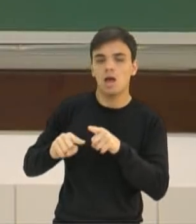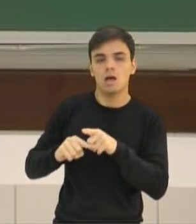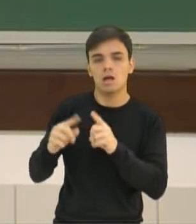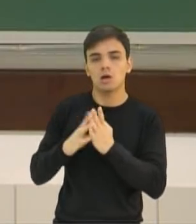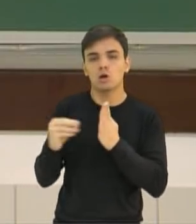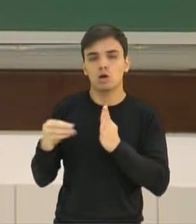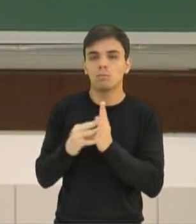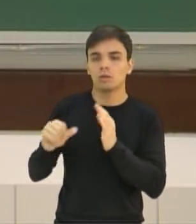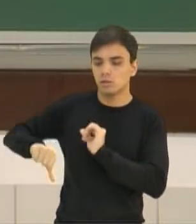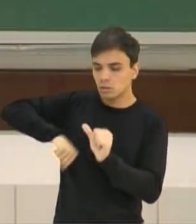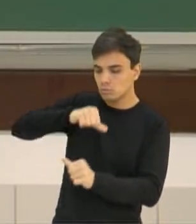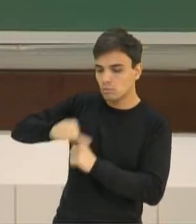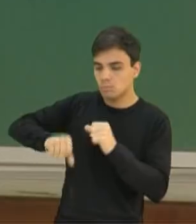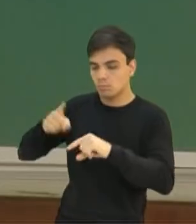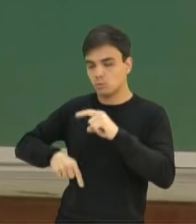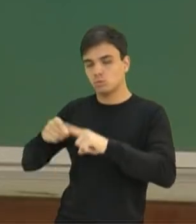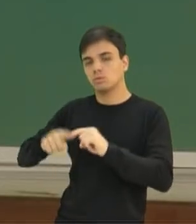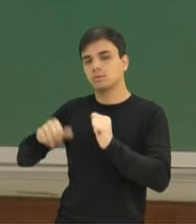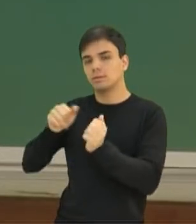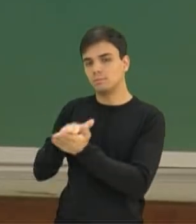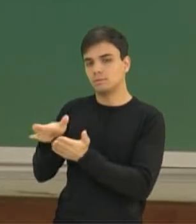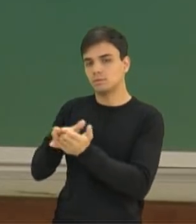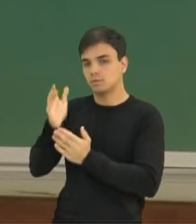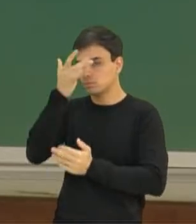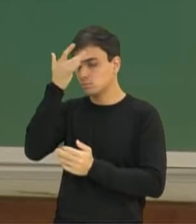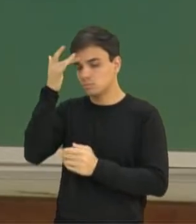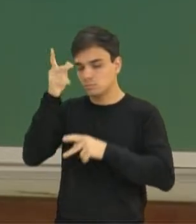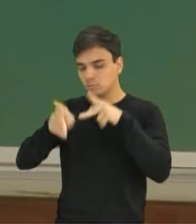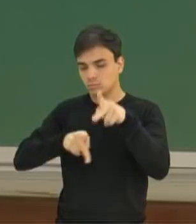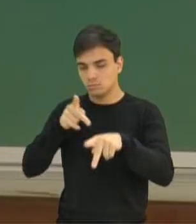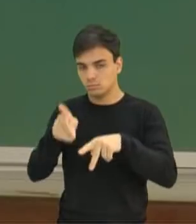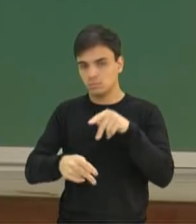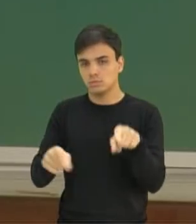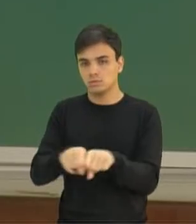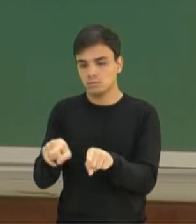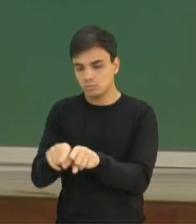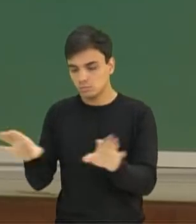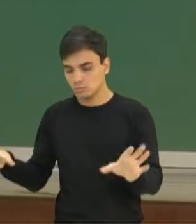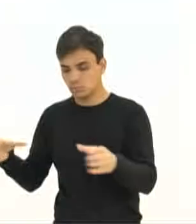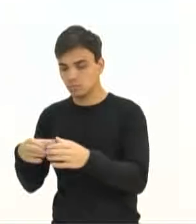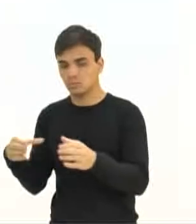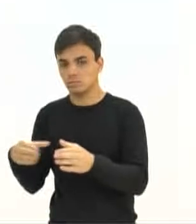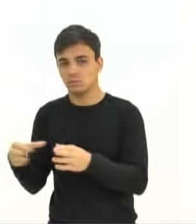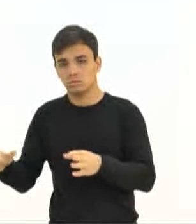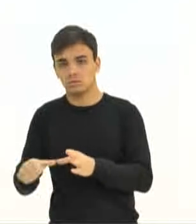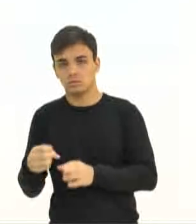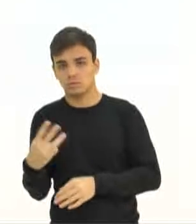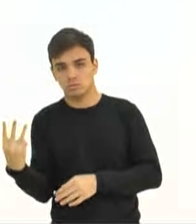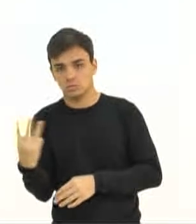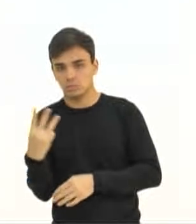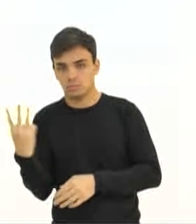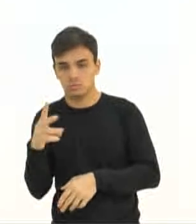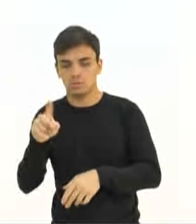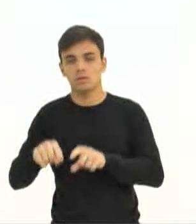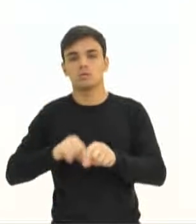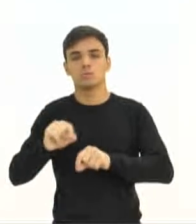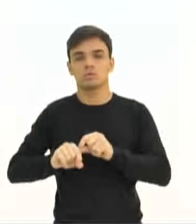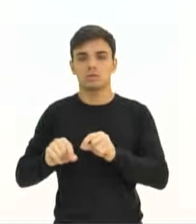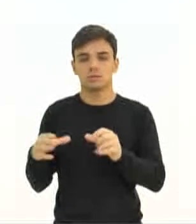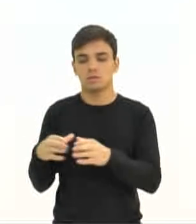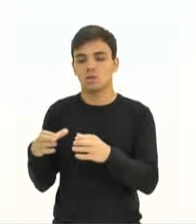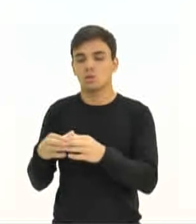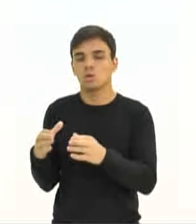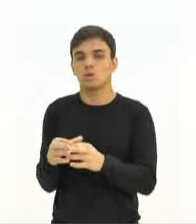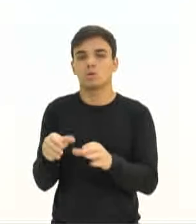em coisas que serão consumidas pelas pessoas, né? E o setor terciário, que é o setor de comércio e